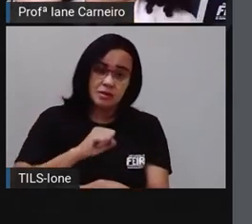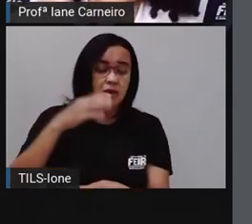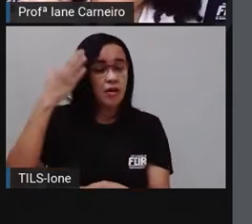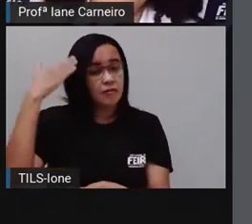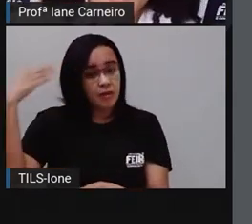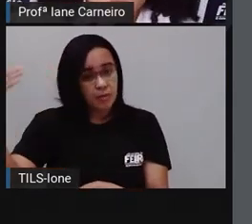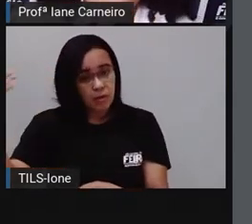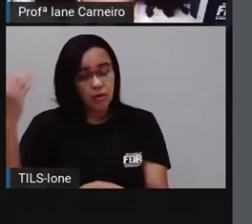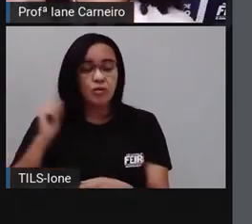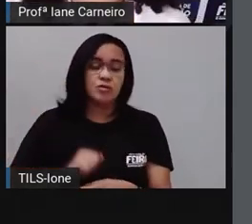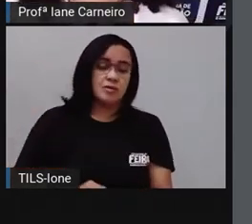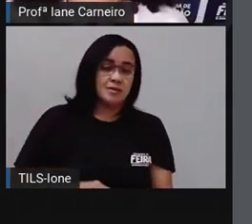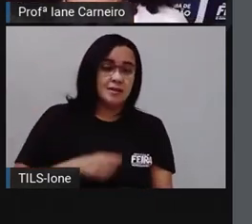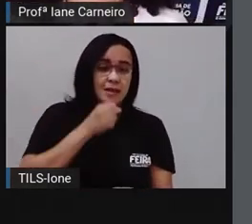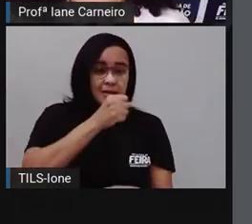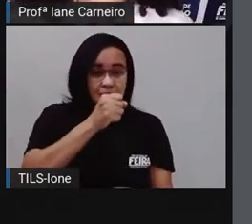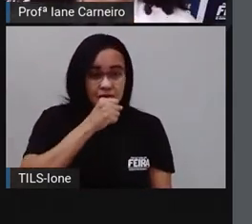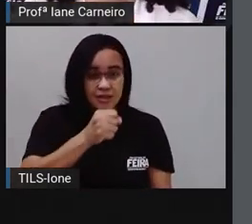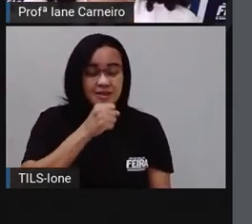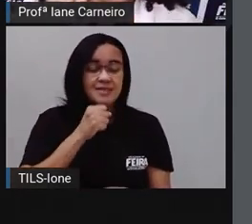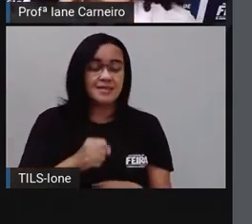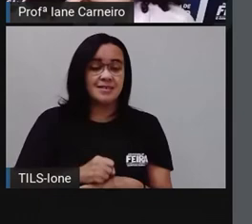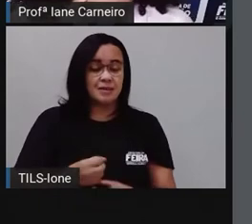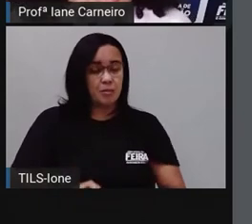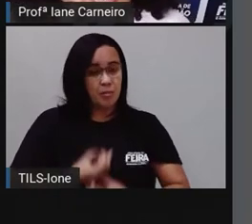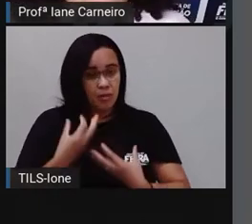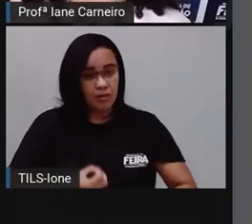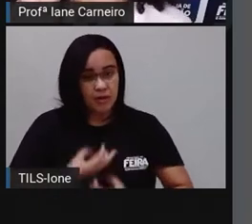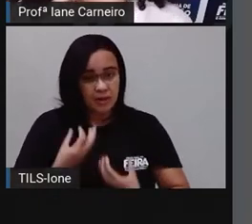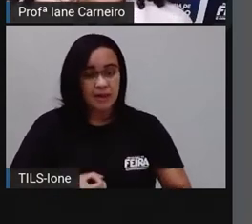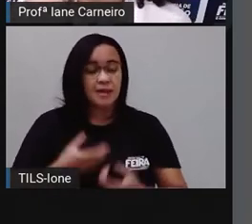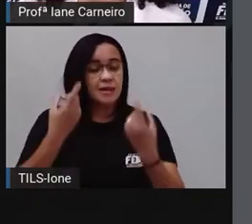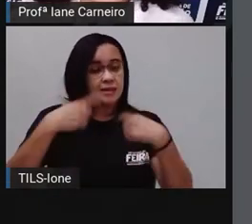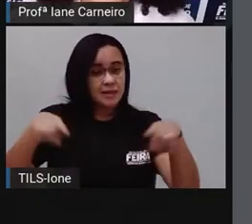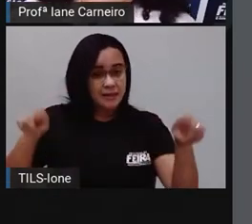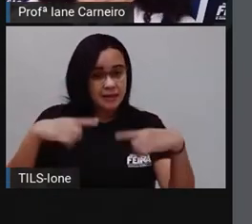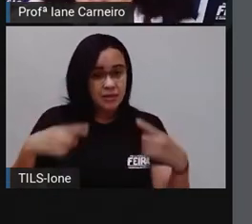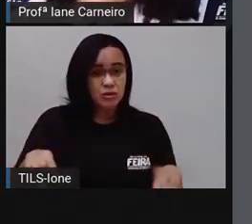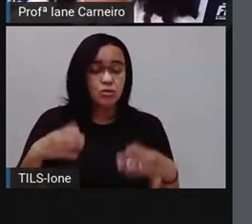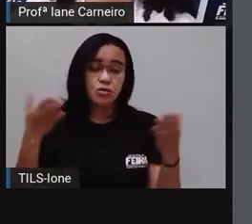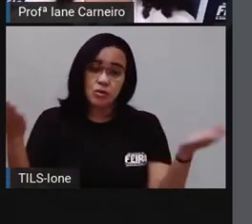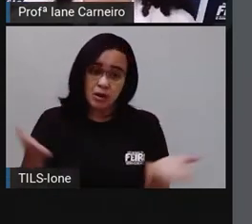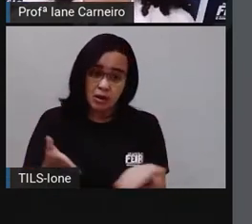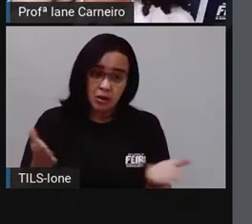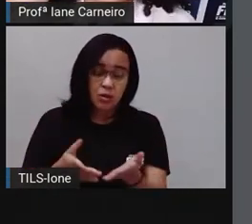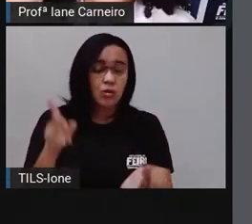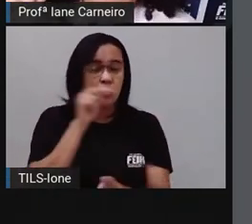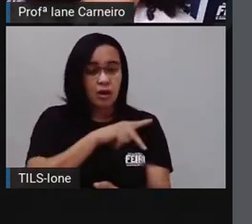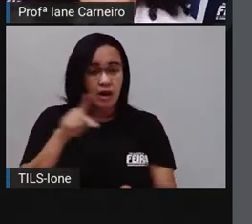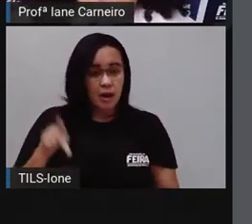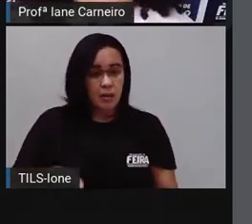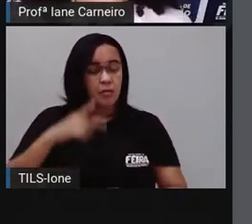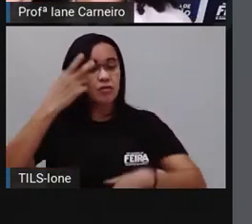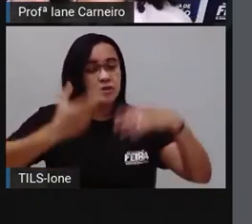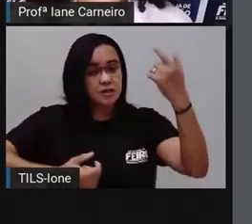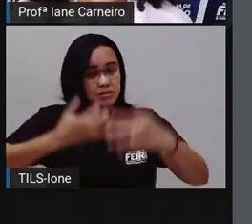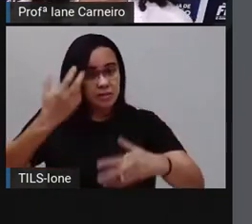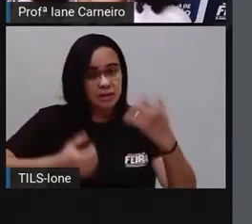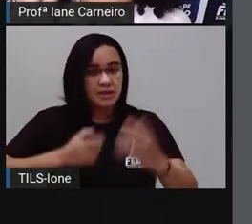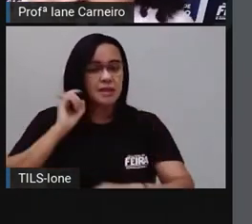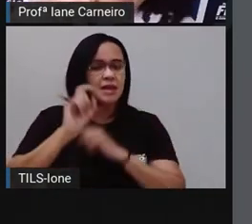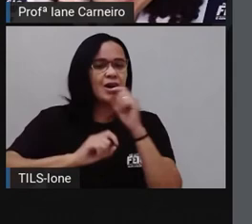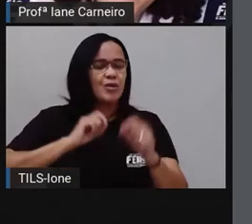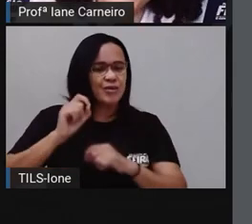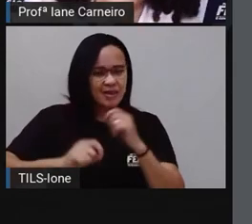né, musicistas, poetas, mas a Pro também vai falar, né, e vai homenagear os